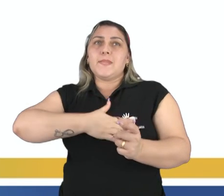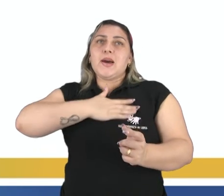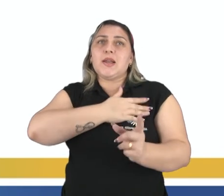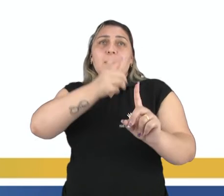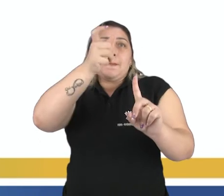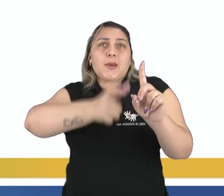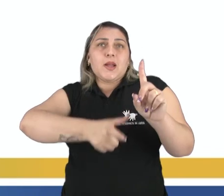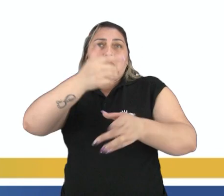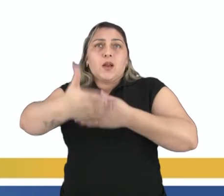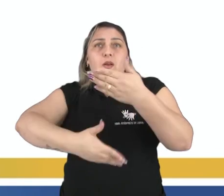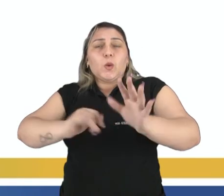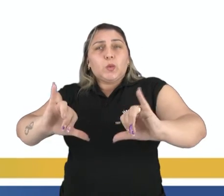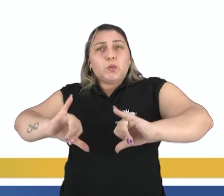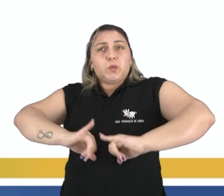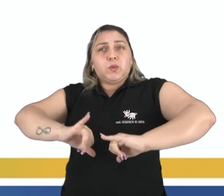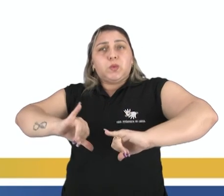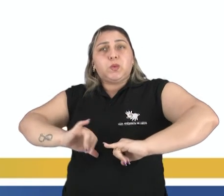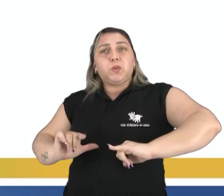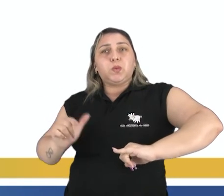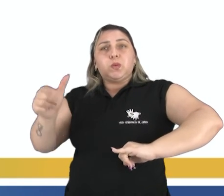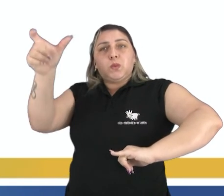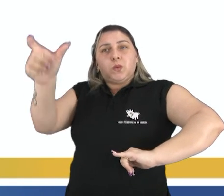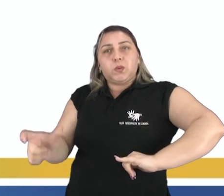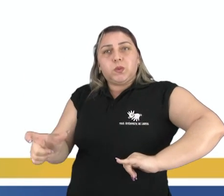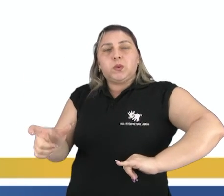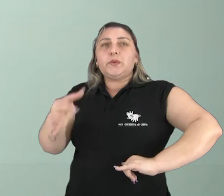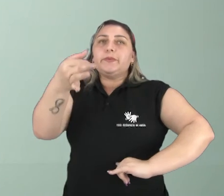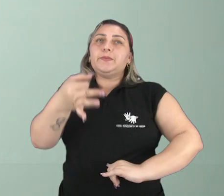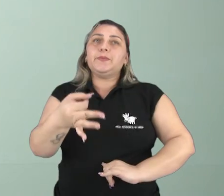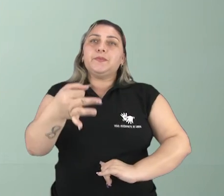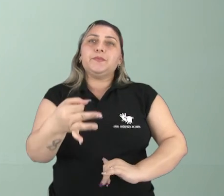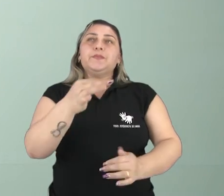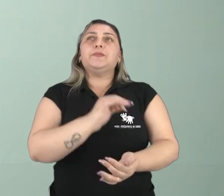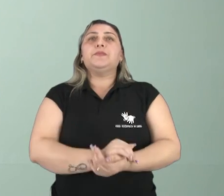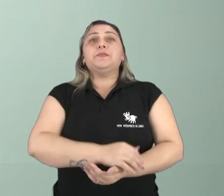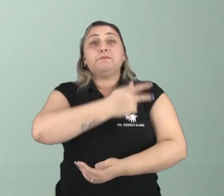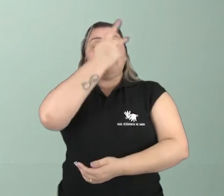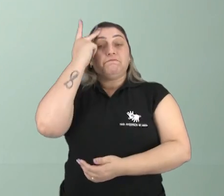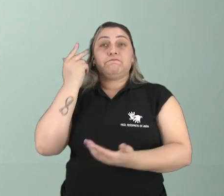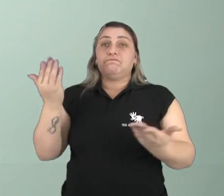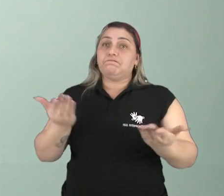da personagem em relação ao sofrimento alheio, tá certo? Então,